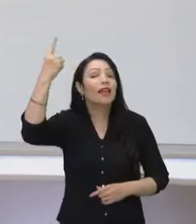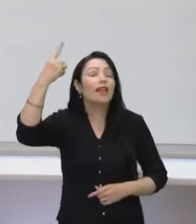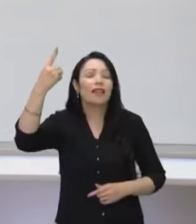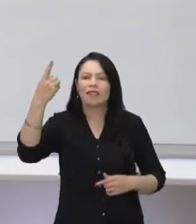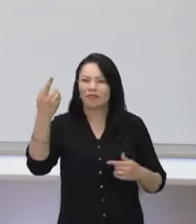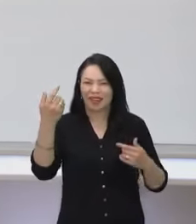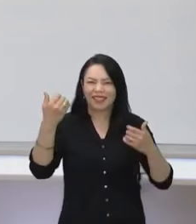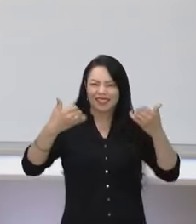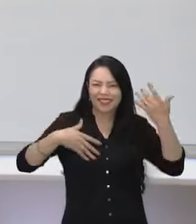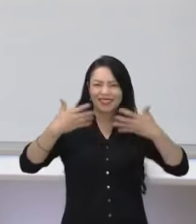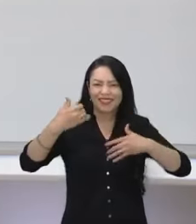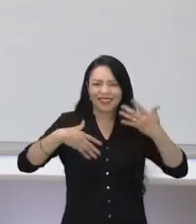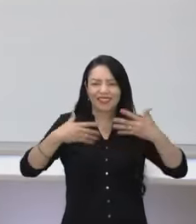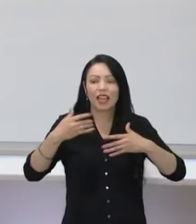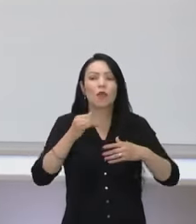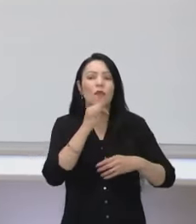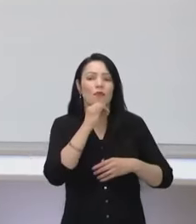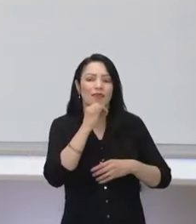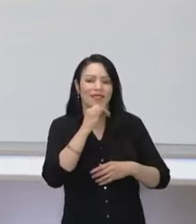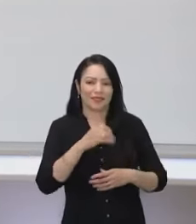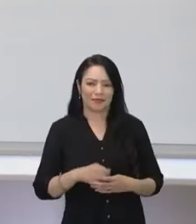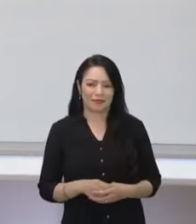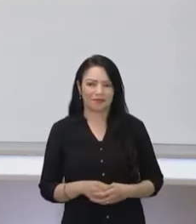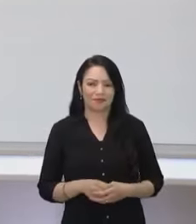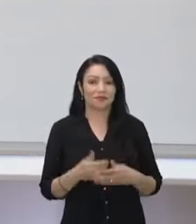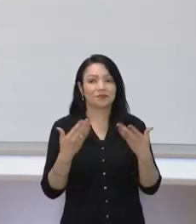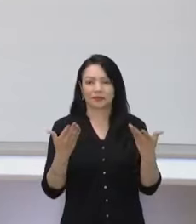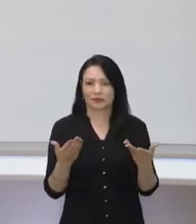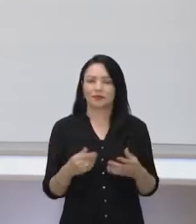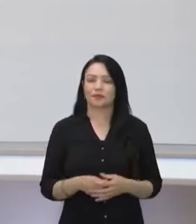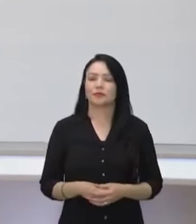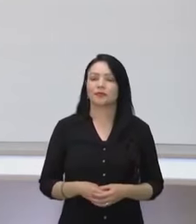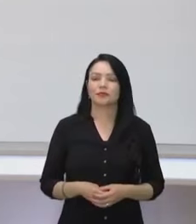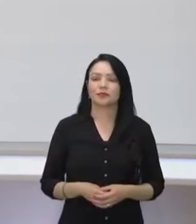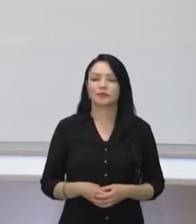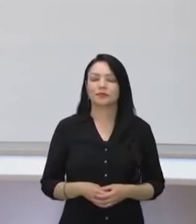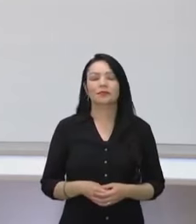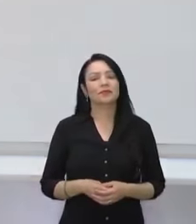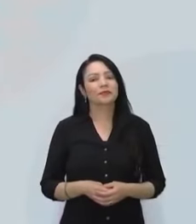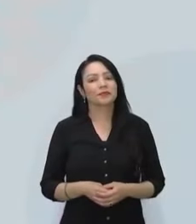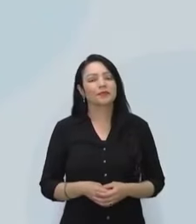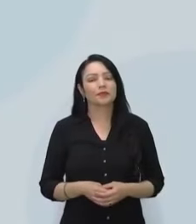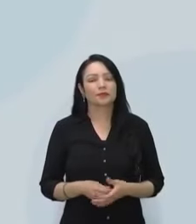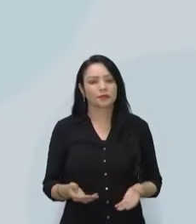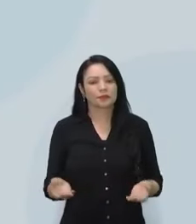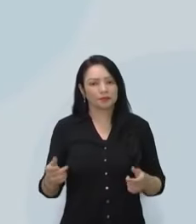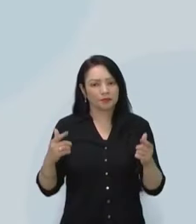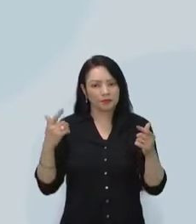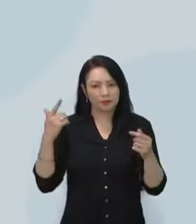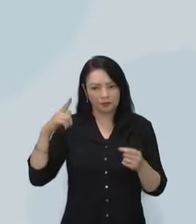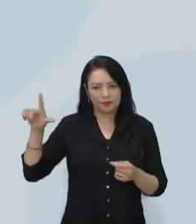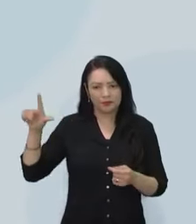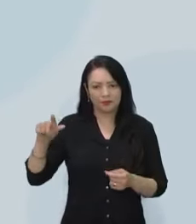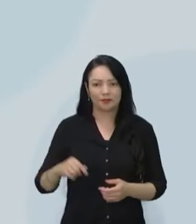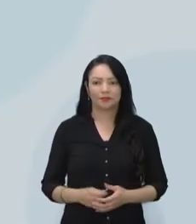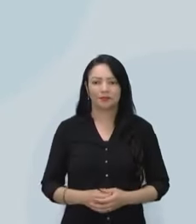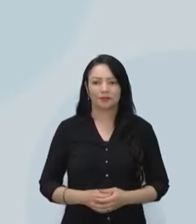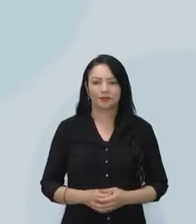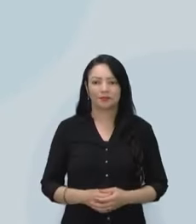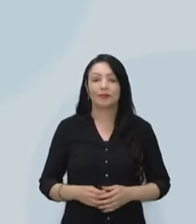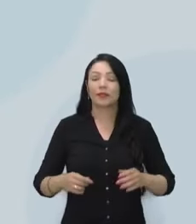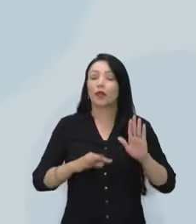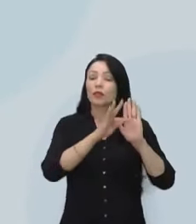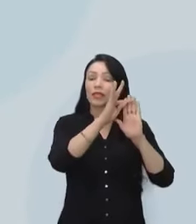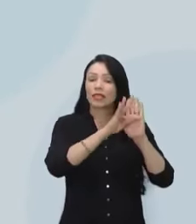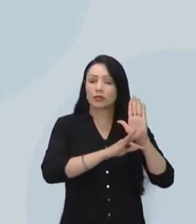fez isso? Então, você está usando exemplo, ok? Para argumentar. Muito bem. Vamos para o próximo? O próximo texto